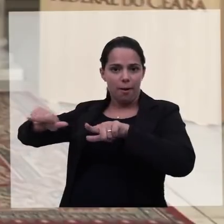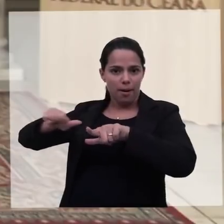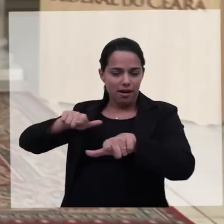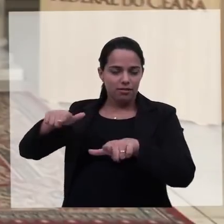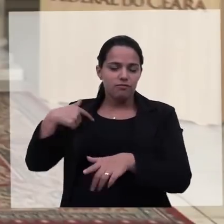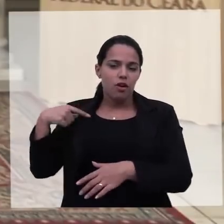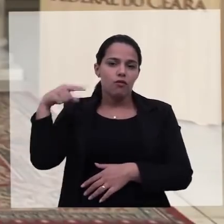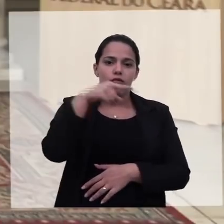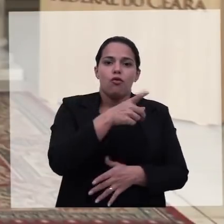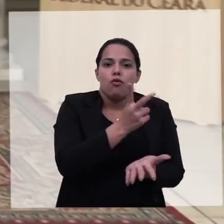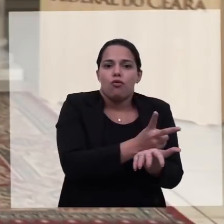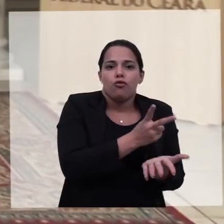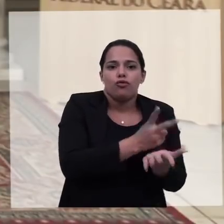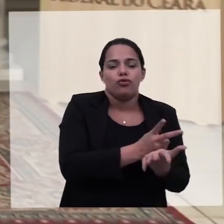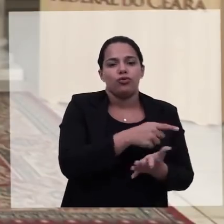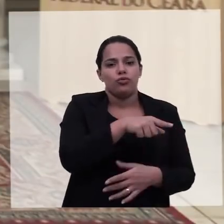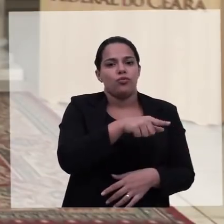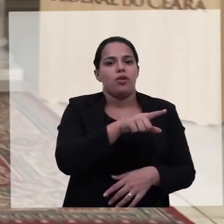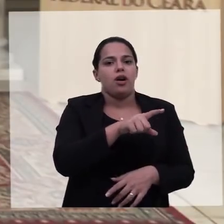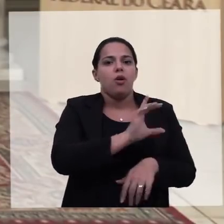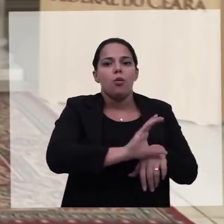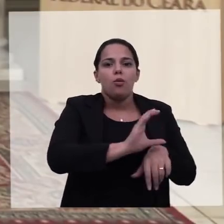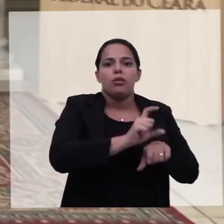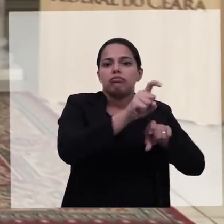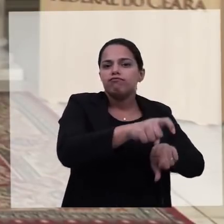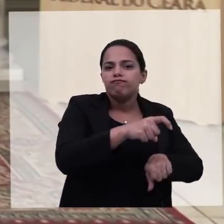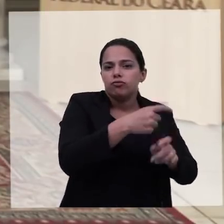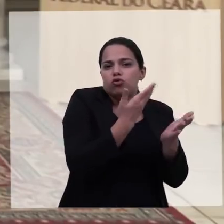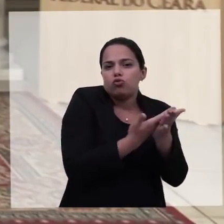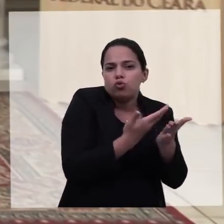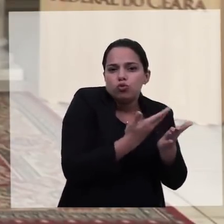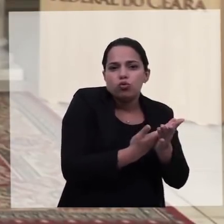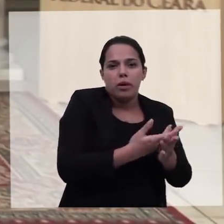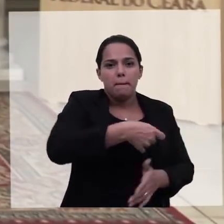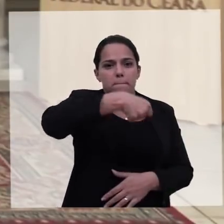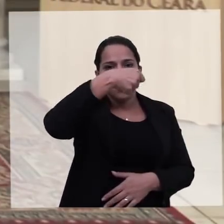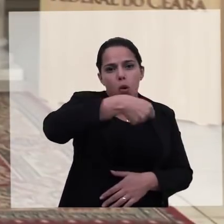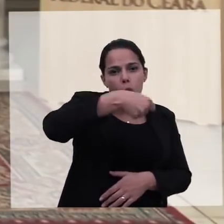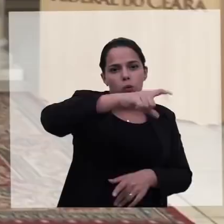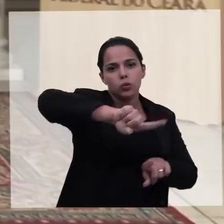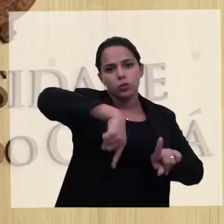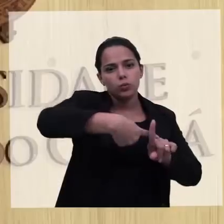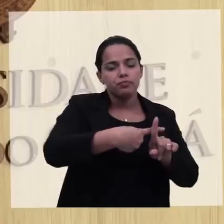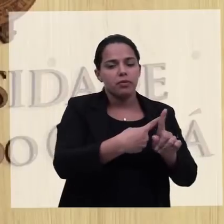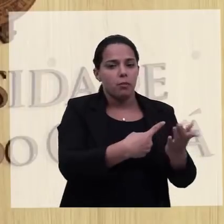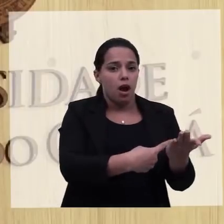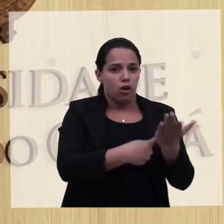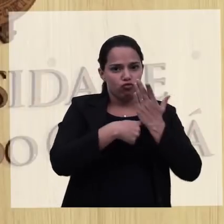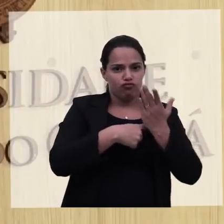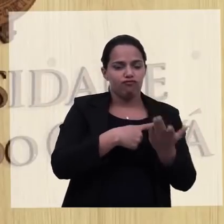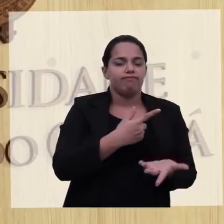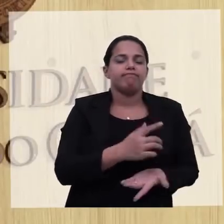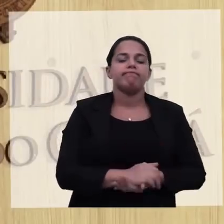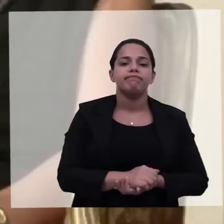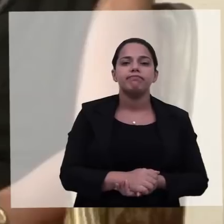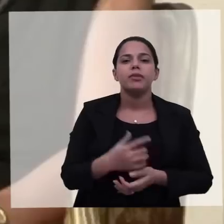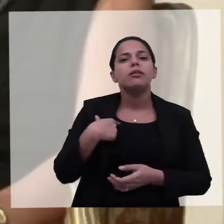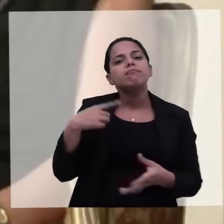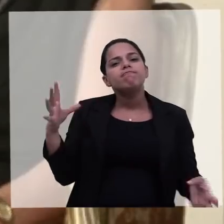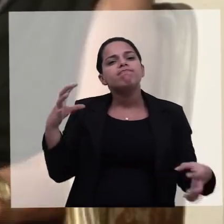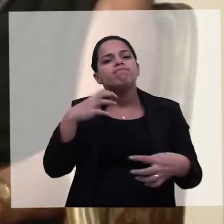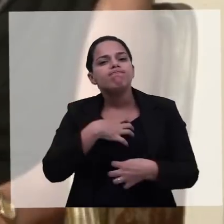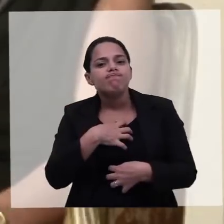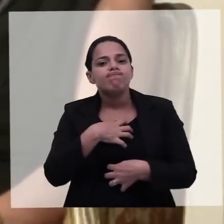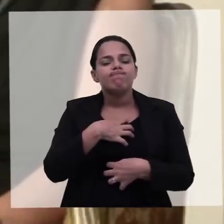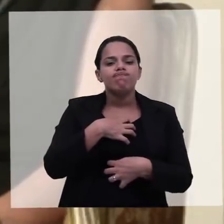só na agronomia, na agronomia, estudando. Mas só que eu sentia o